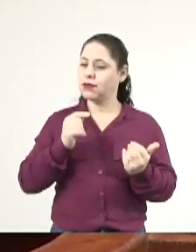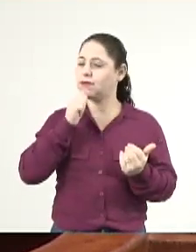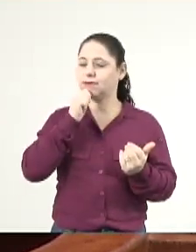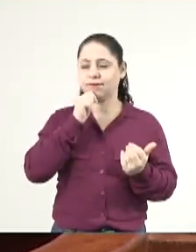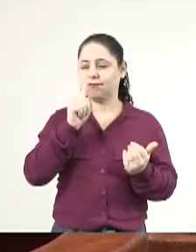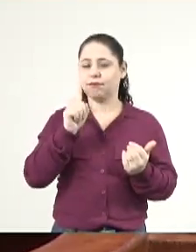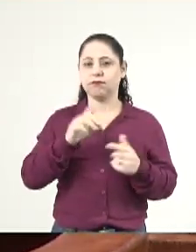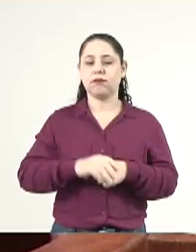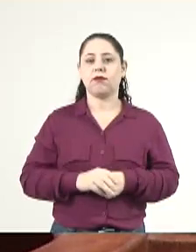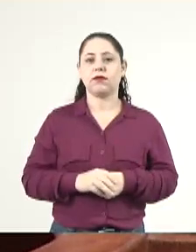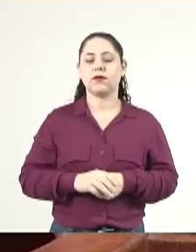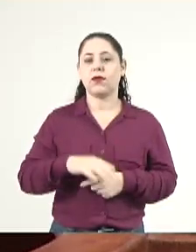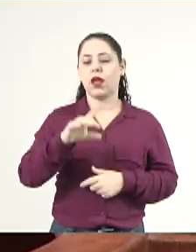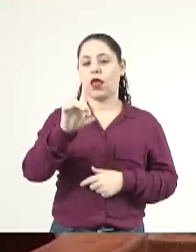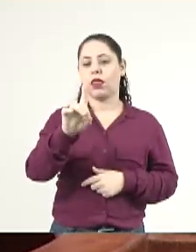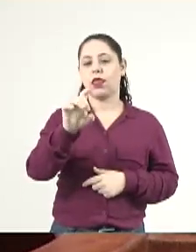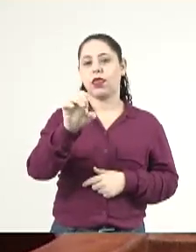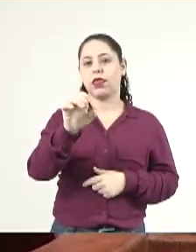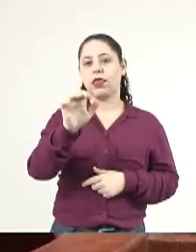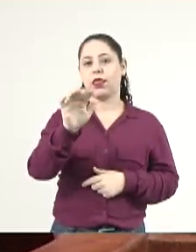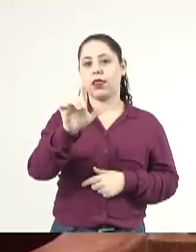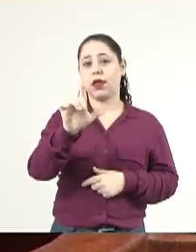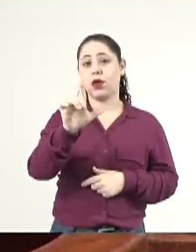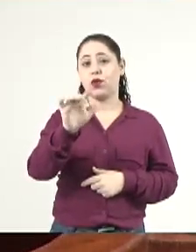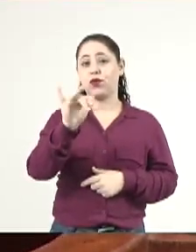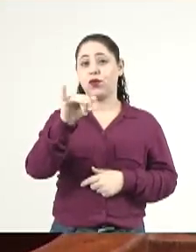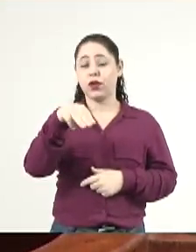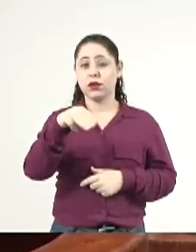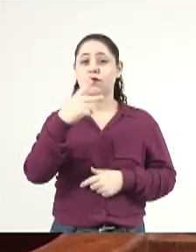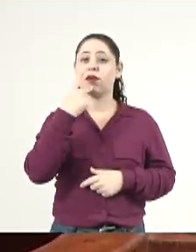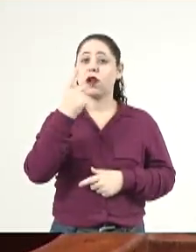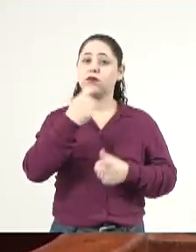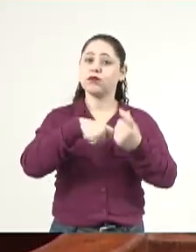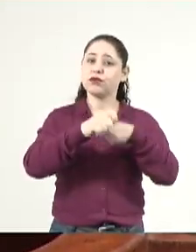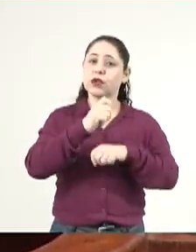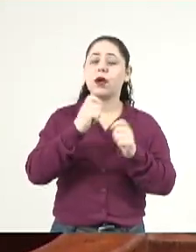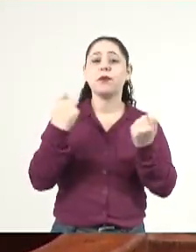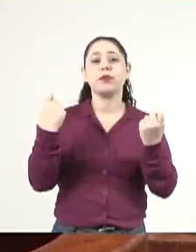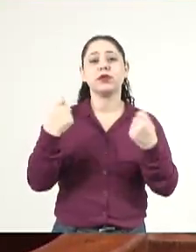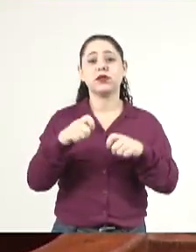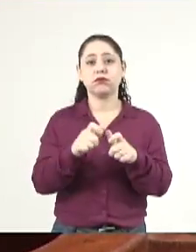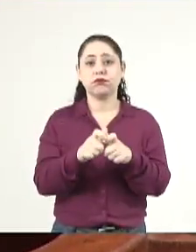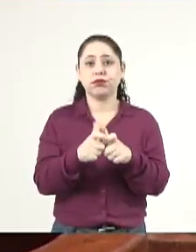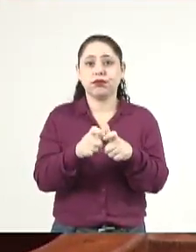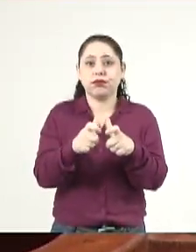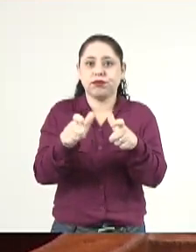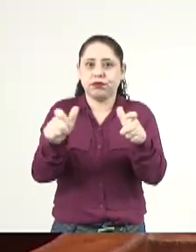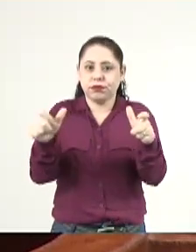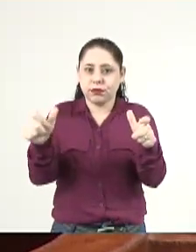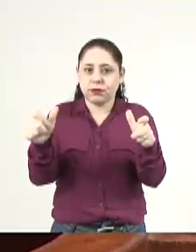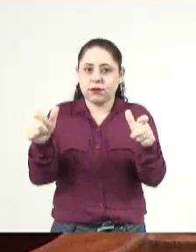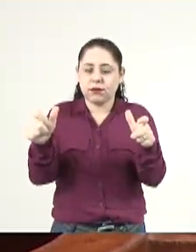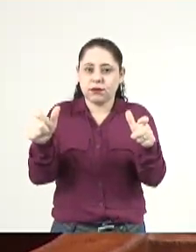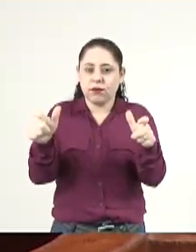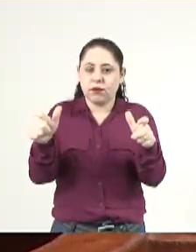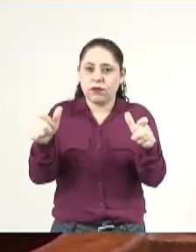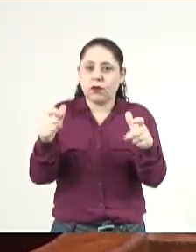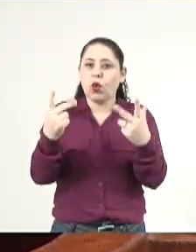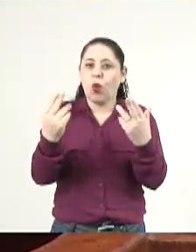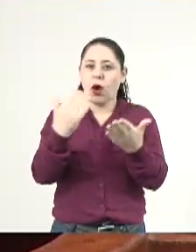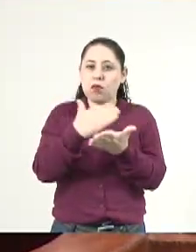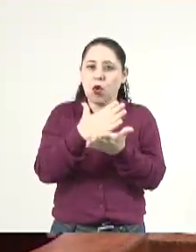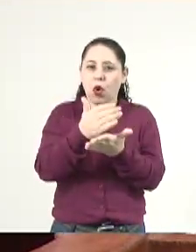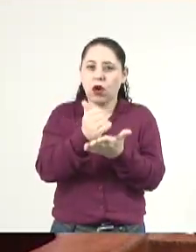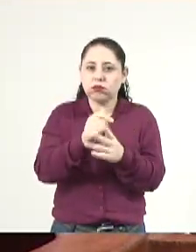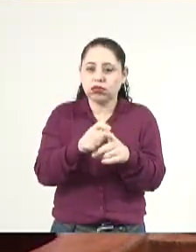disso, Delfim Neto. Ele falava que a economia precisava crescer, o bolo precisava